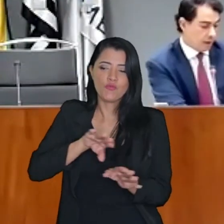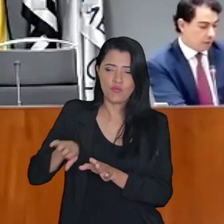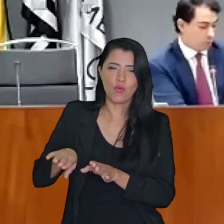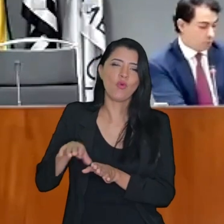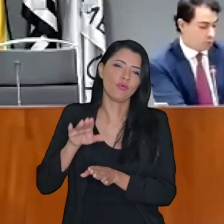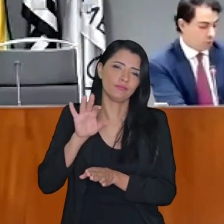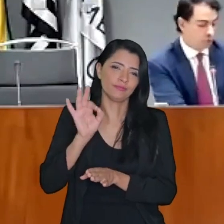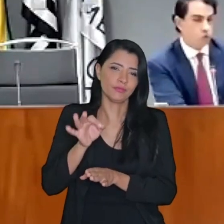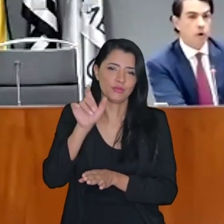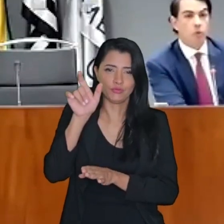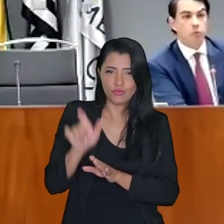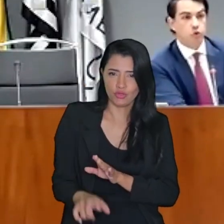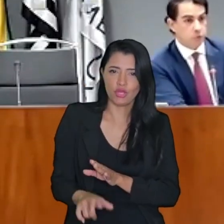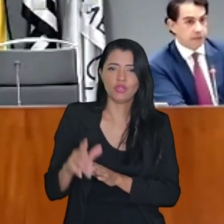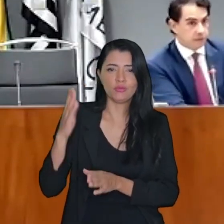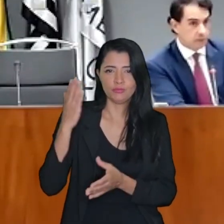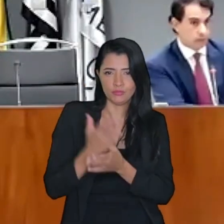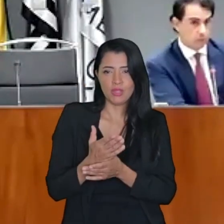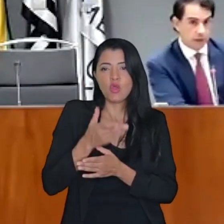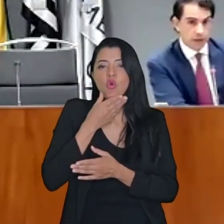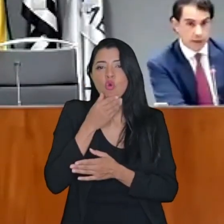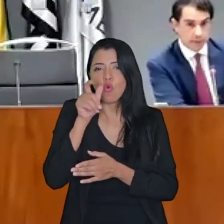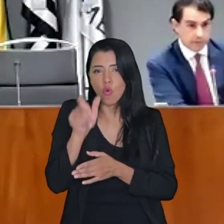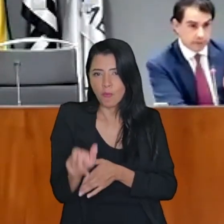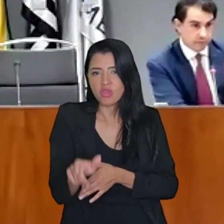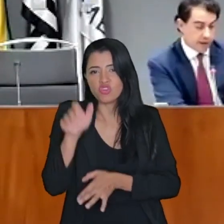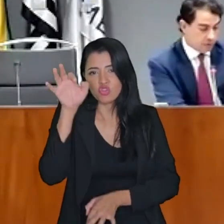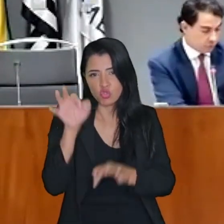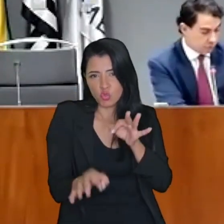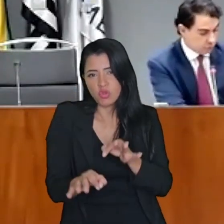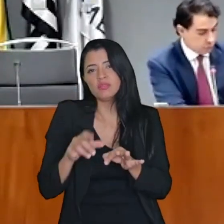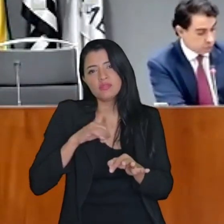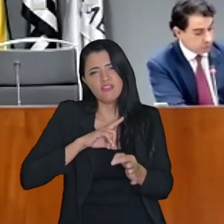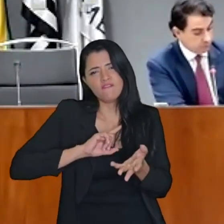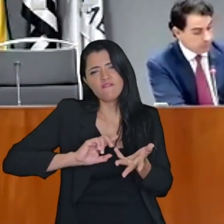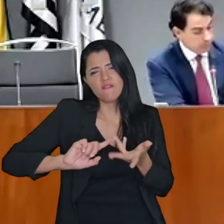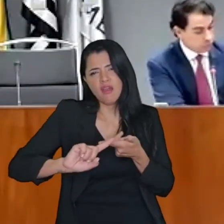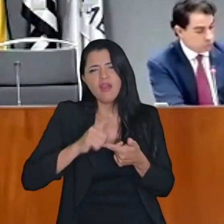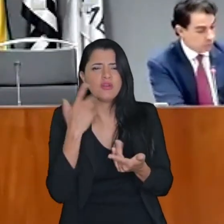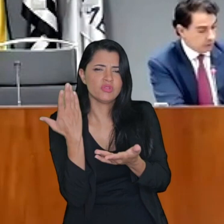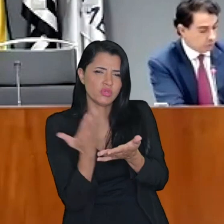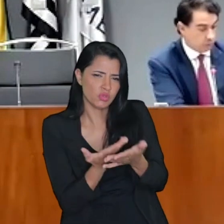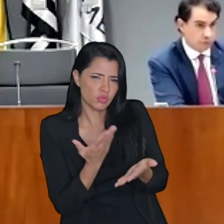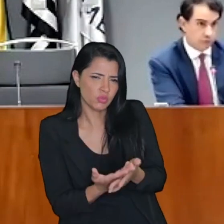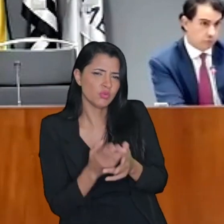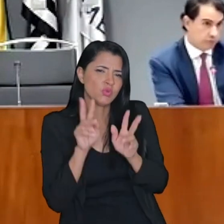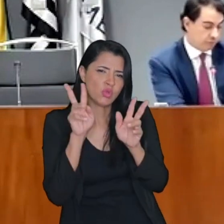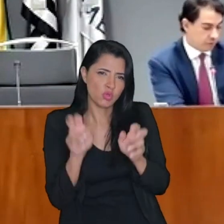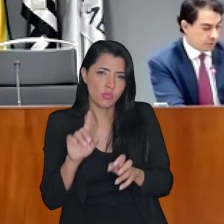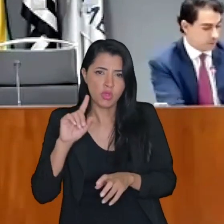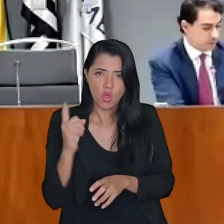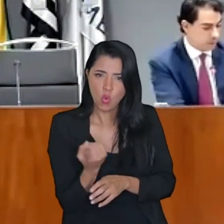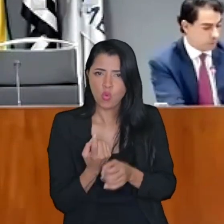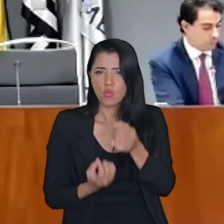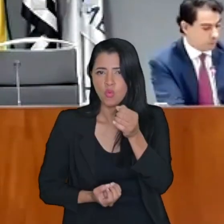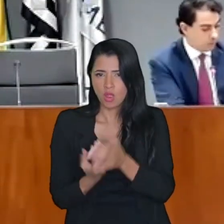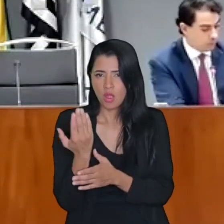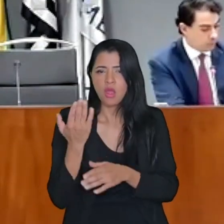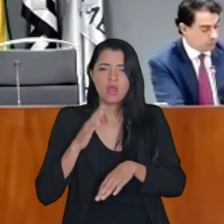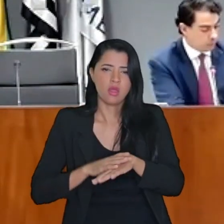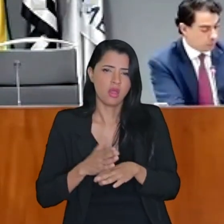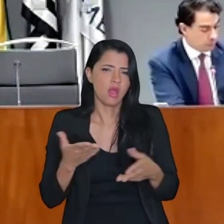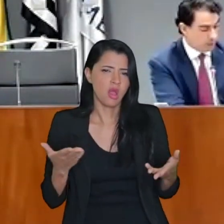lado o sujeito processual juiz, porque existem diversos estudos sobre isso, inclusive um desenvolvido recentemente